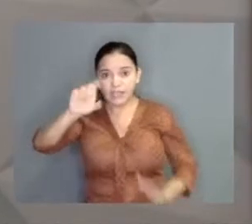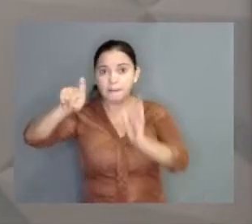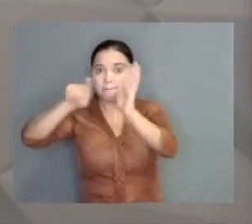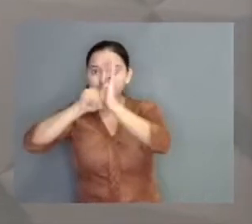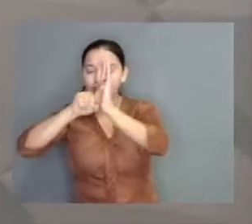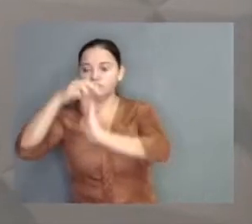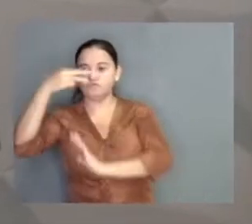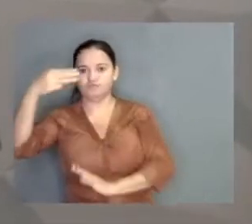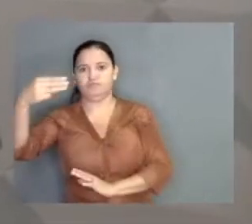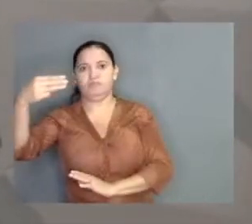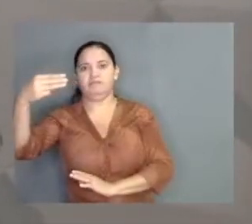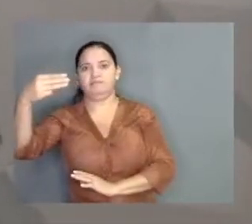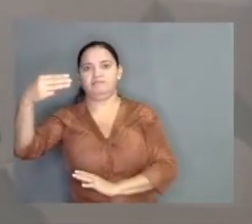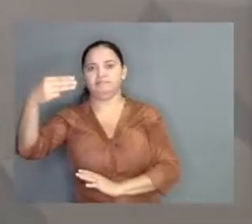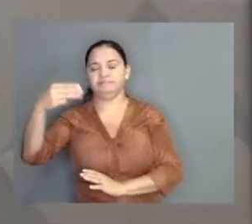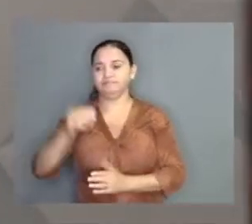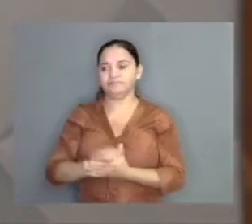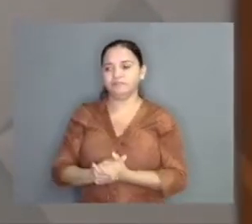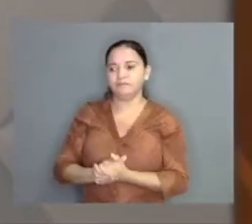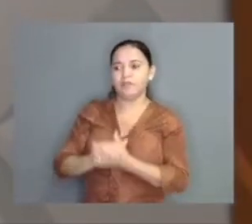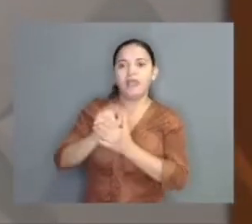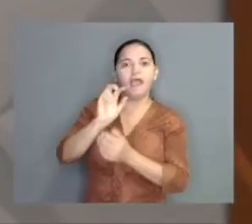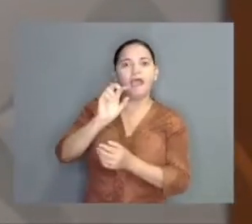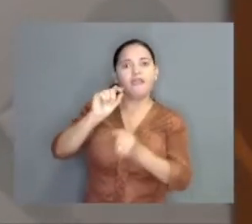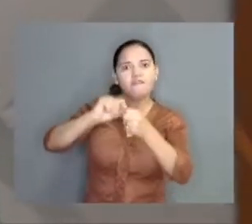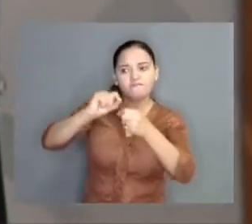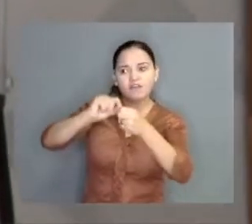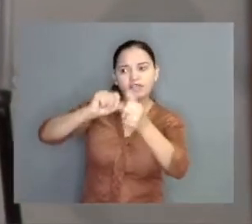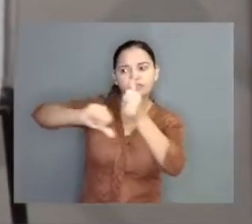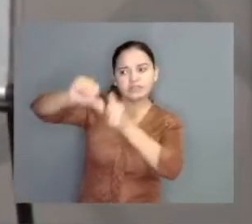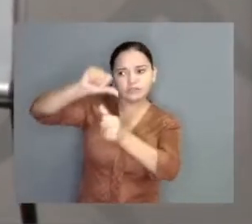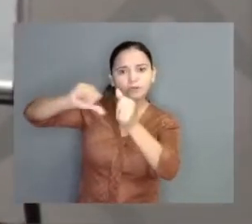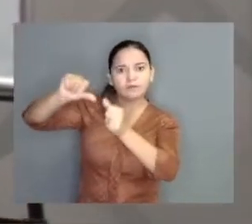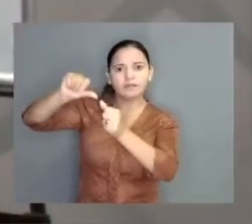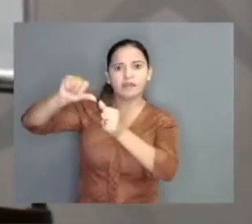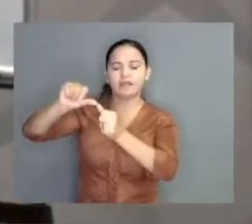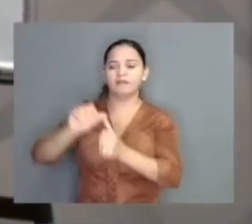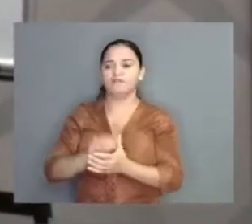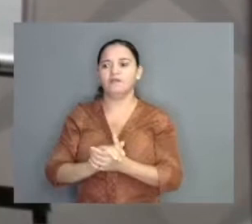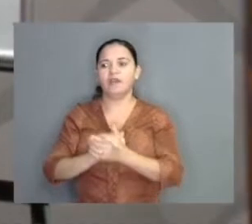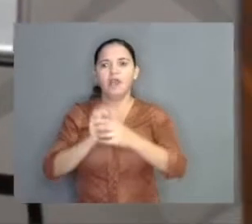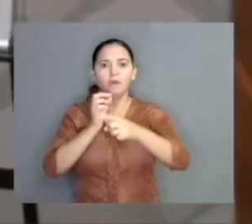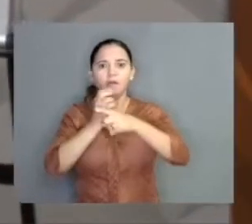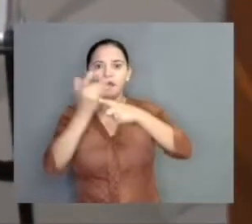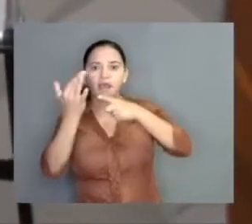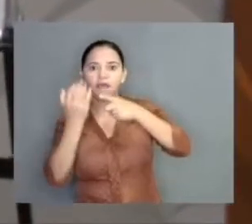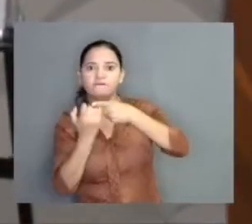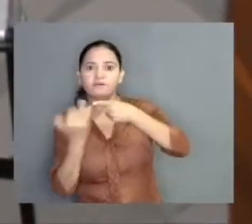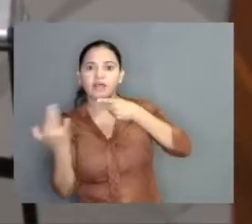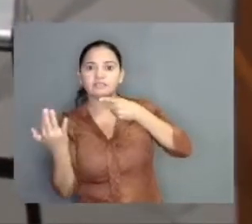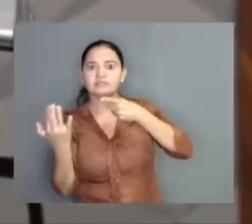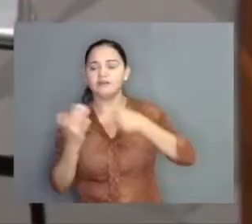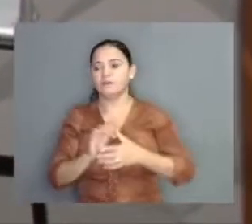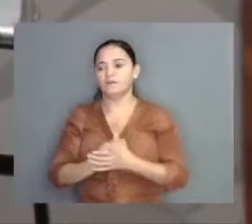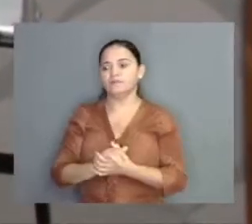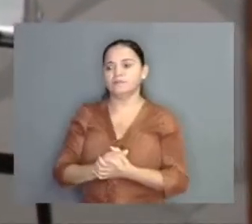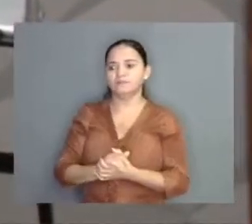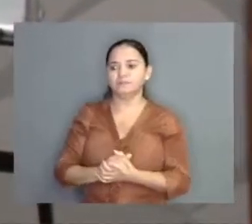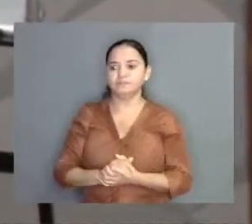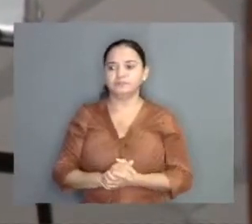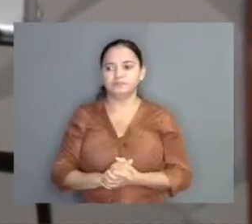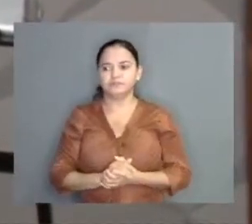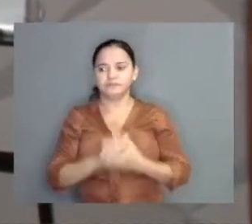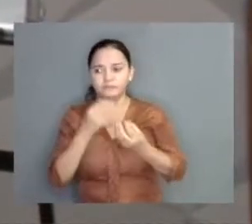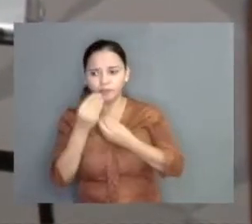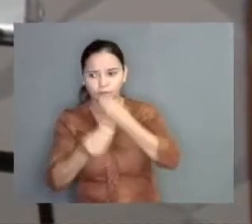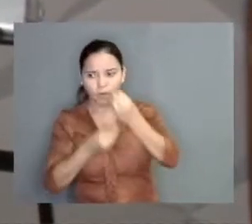faz só a troca. Então, ó, vou jogar minha fração. 1 sobre... Ó,